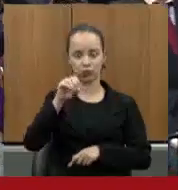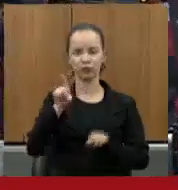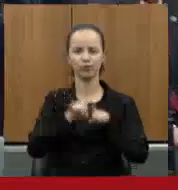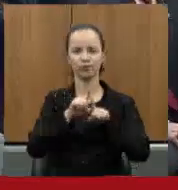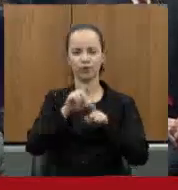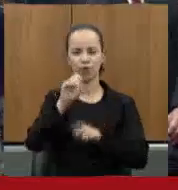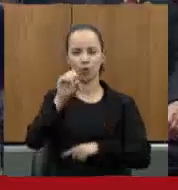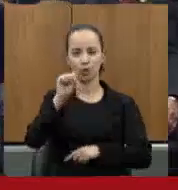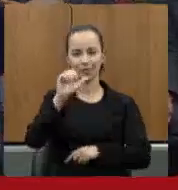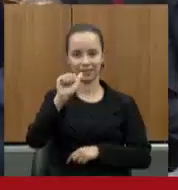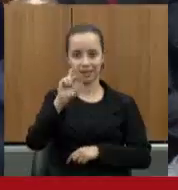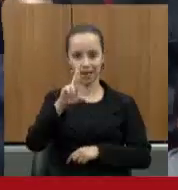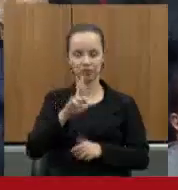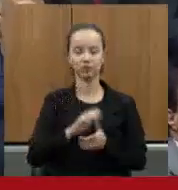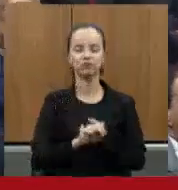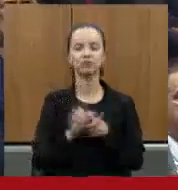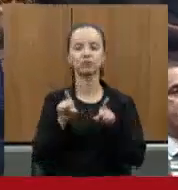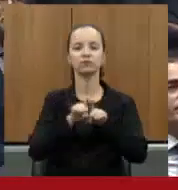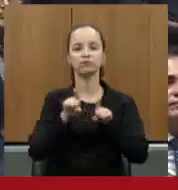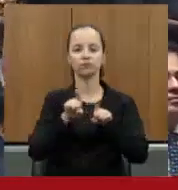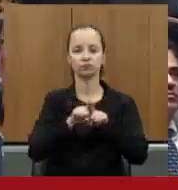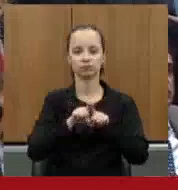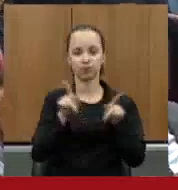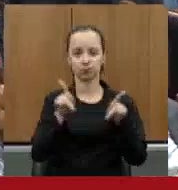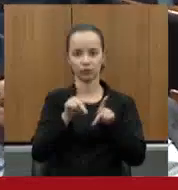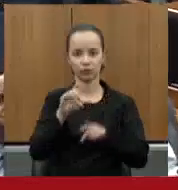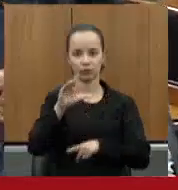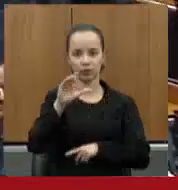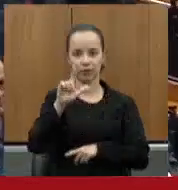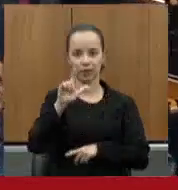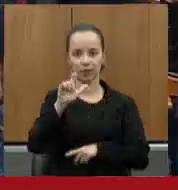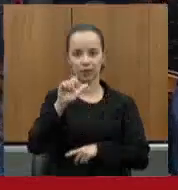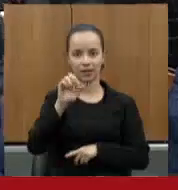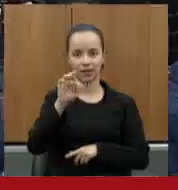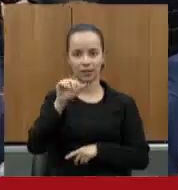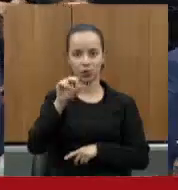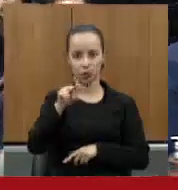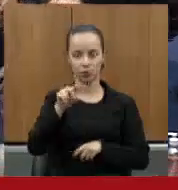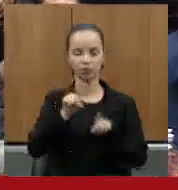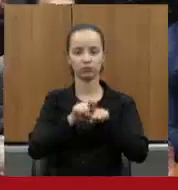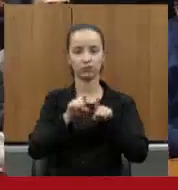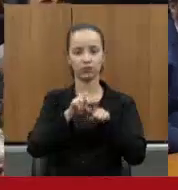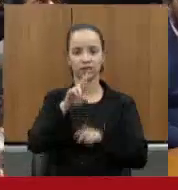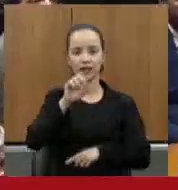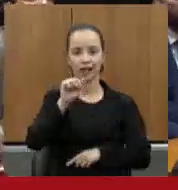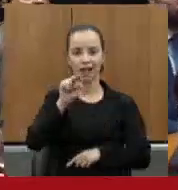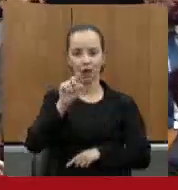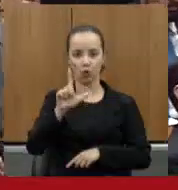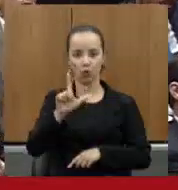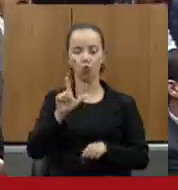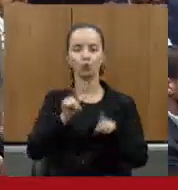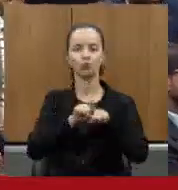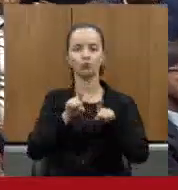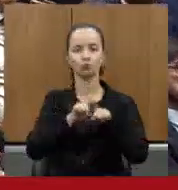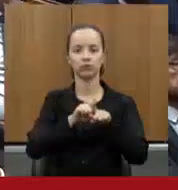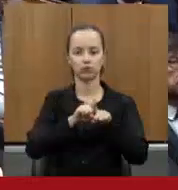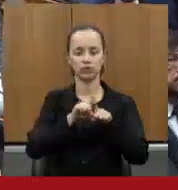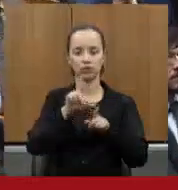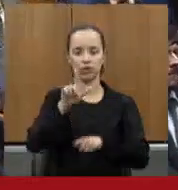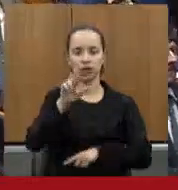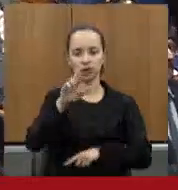Oscar Teixeira, deputado professor Cleiton, deputado Raul Belém, deputado Roberto